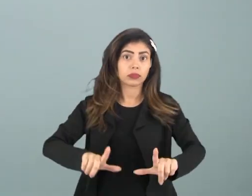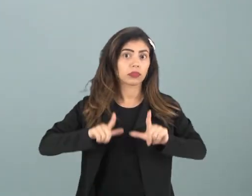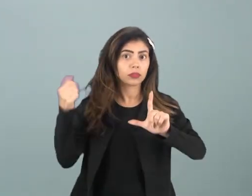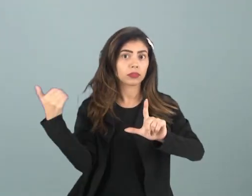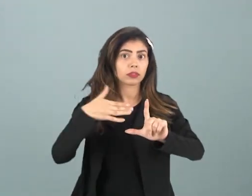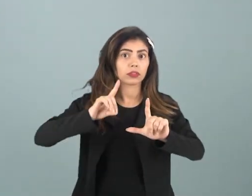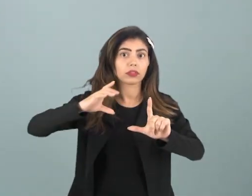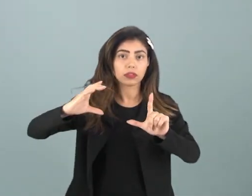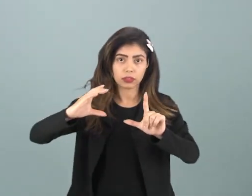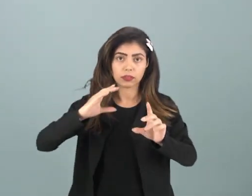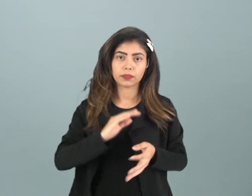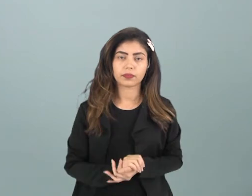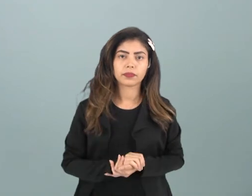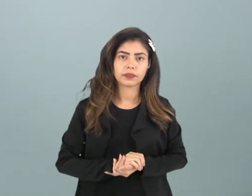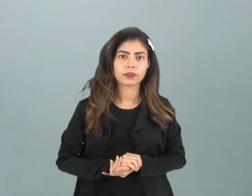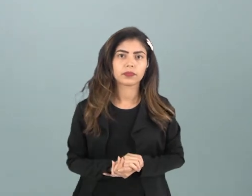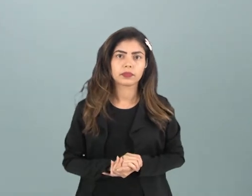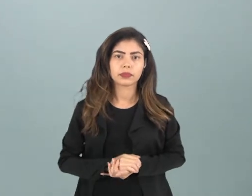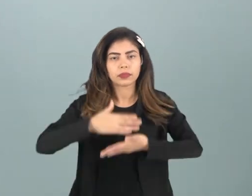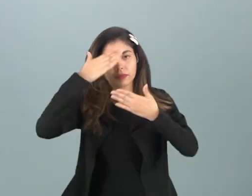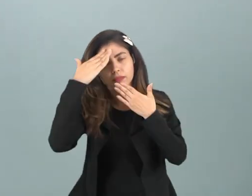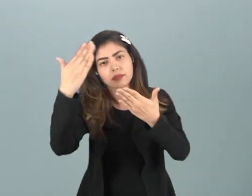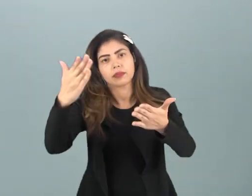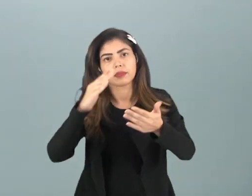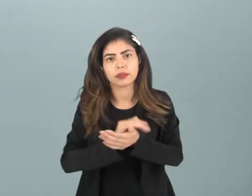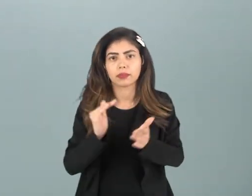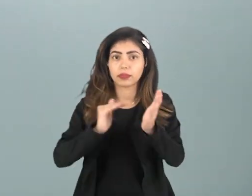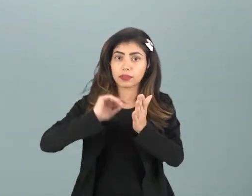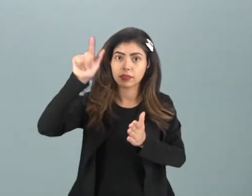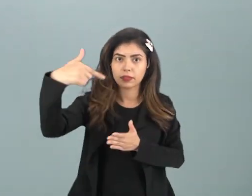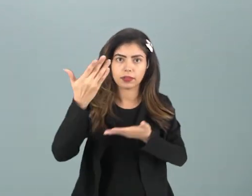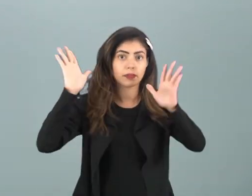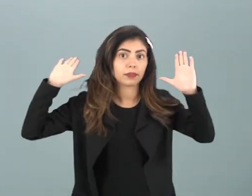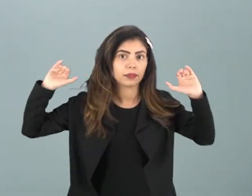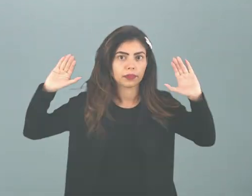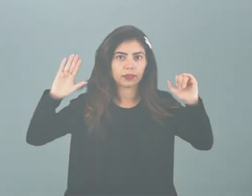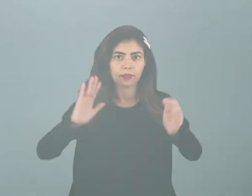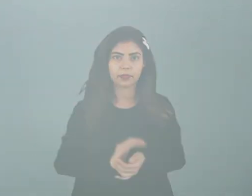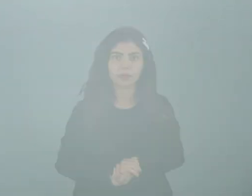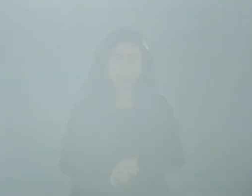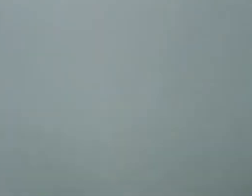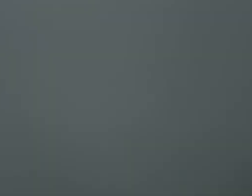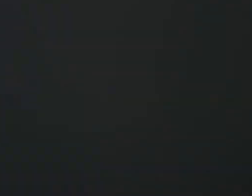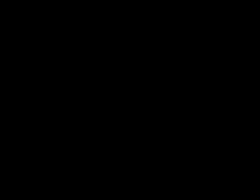acessar a plataforma Eduque. Meu muito obrigado e até a próxima!